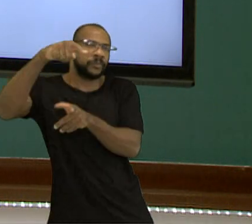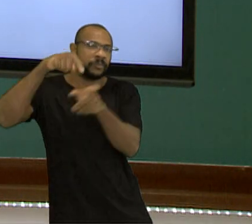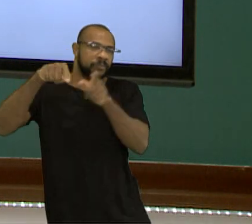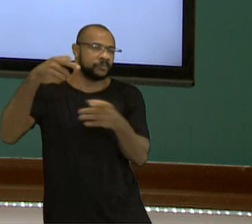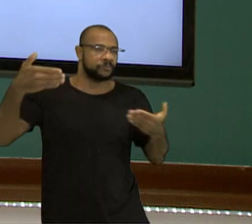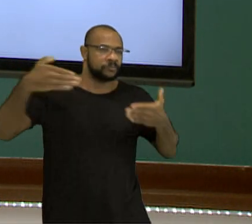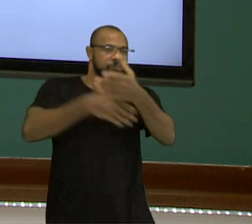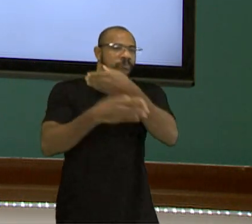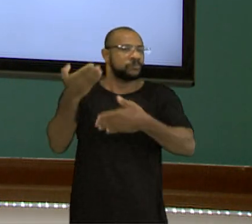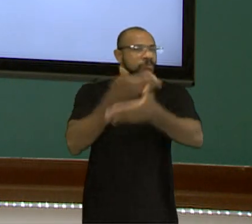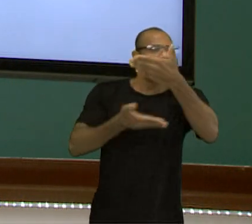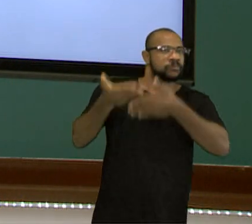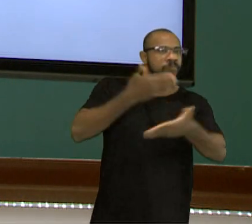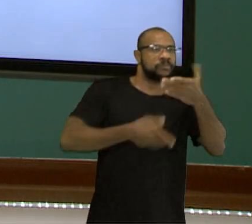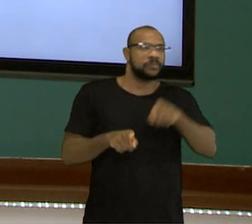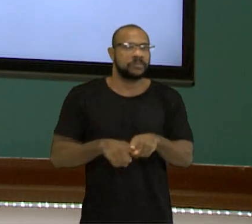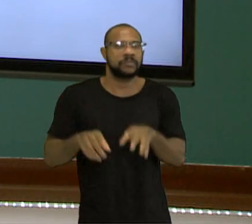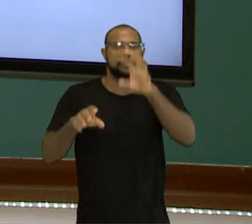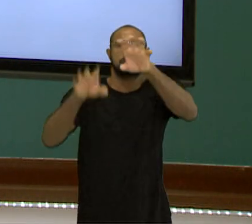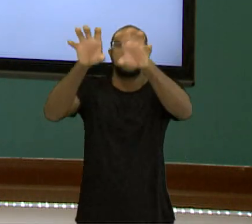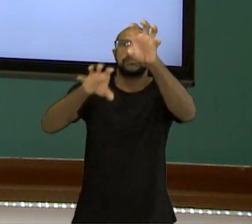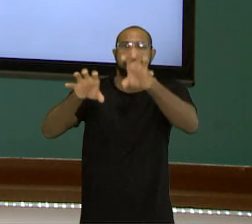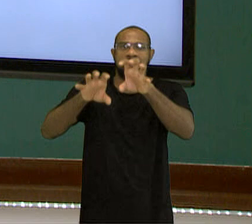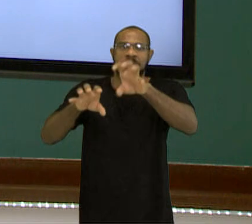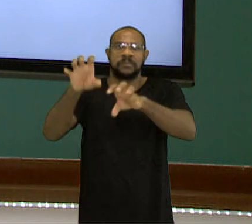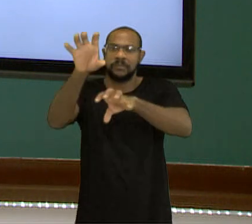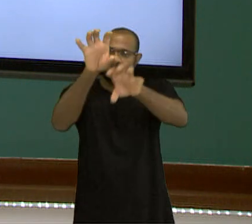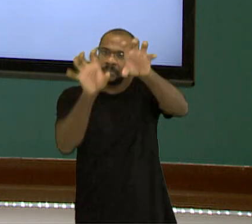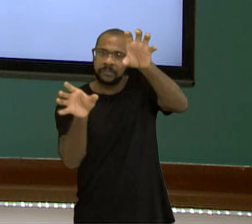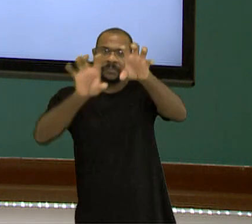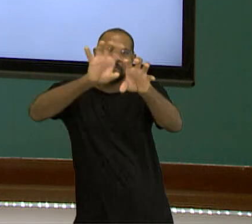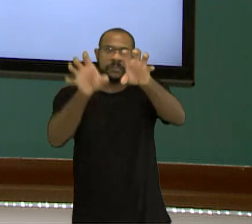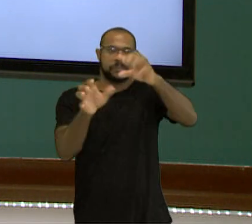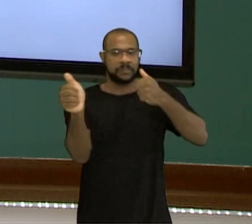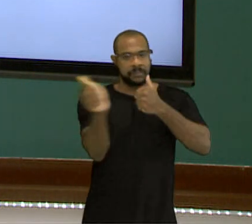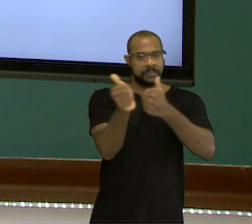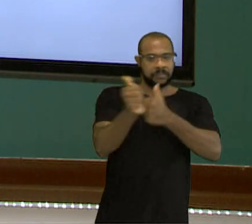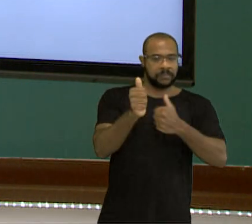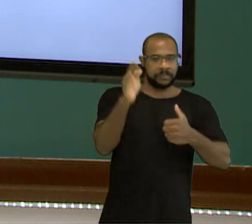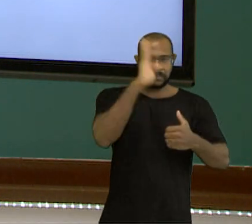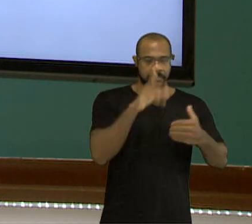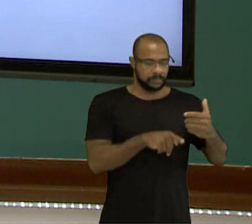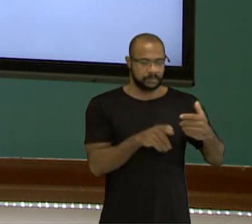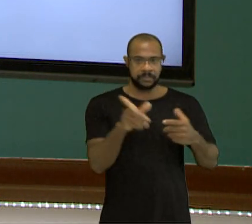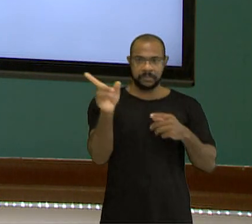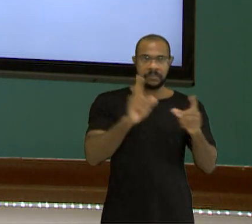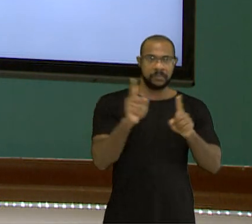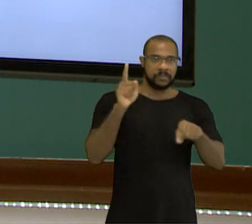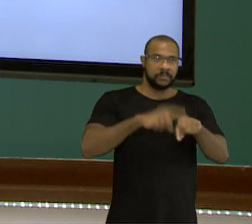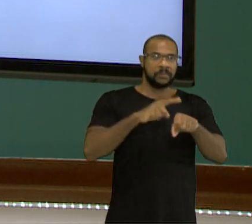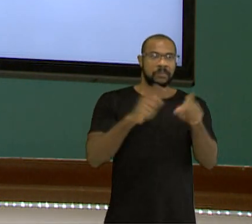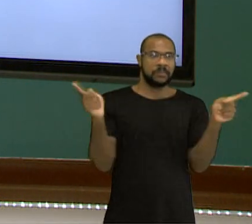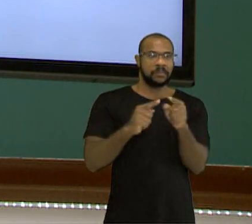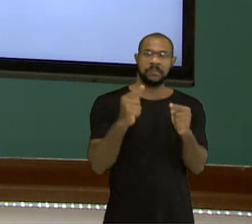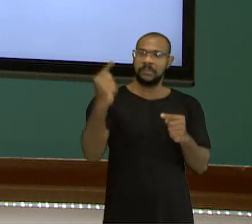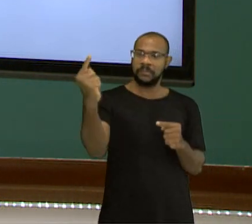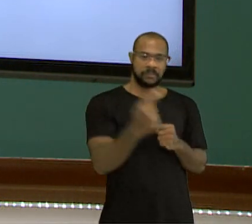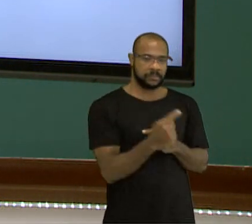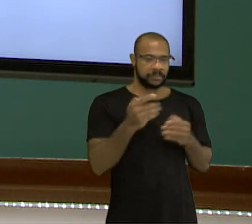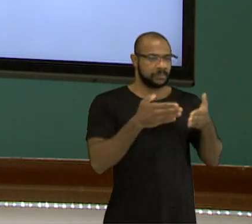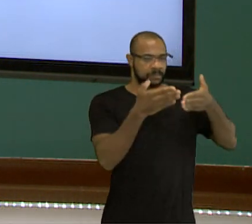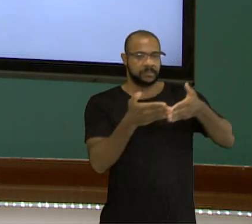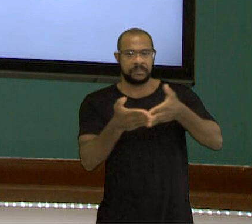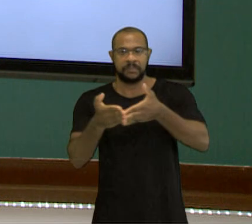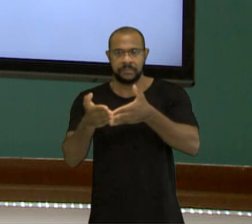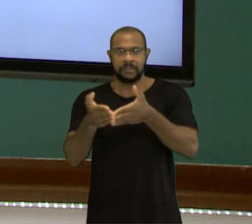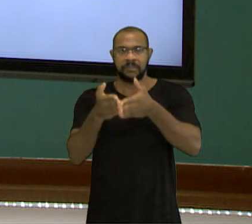Ocidental e da África Central, regiões mais próximas do Brasil, o que garantia um menor tempo de viagem e também